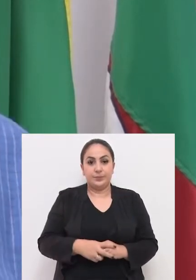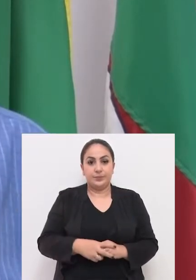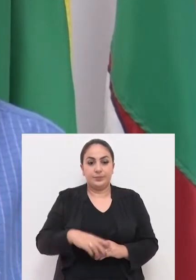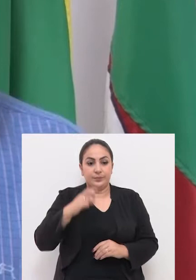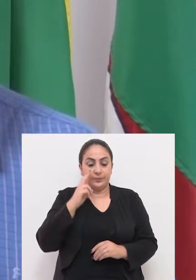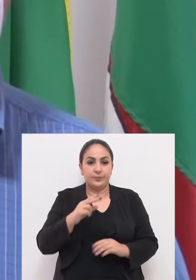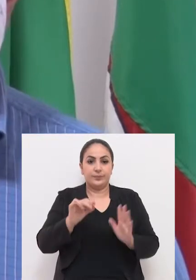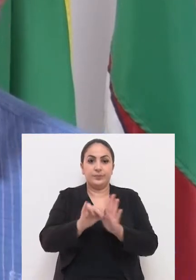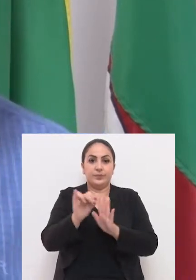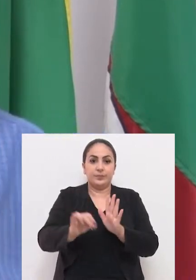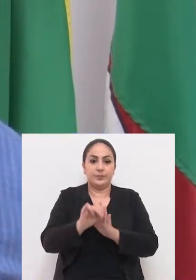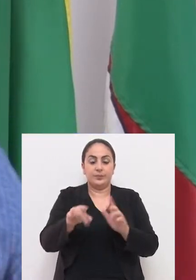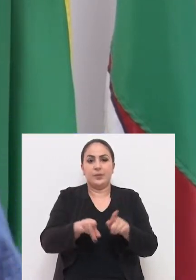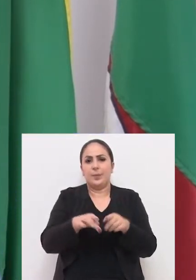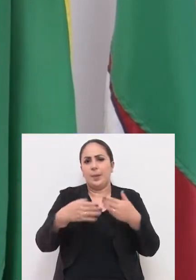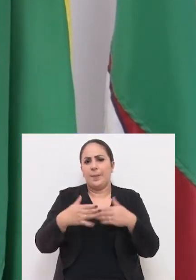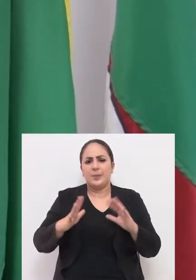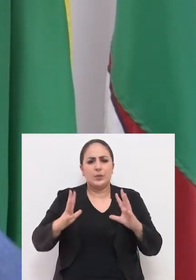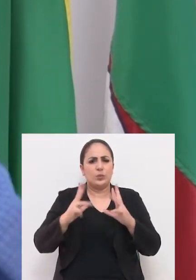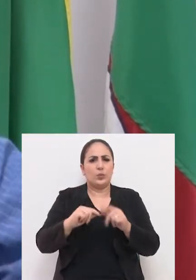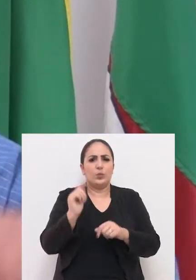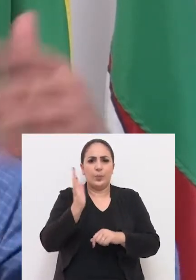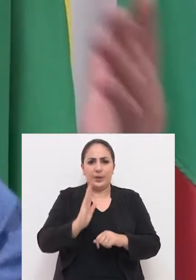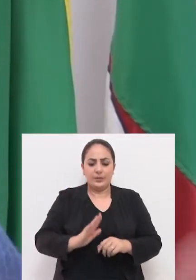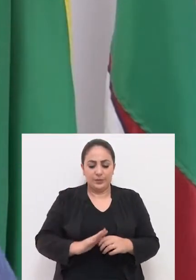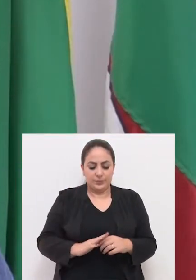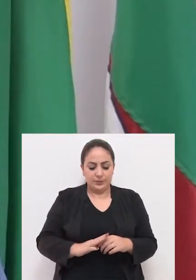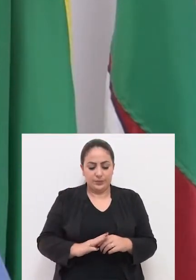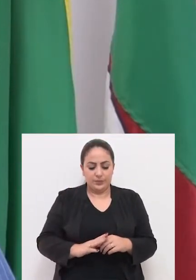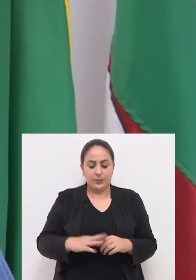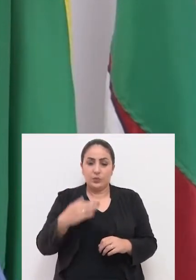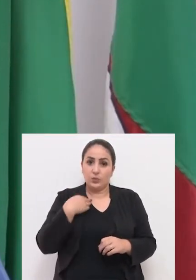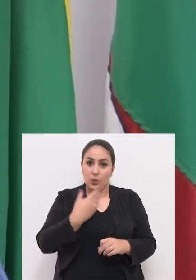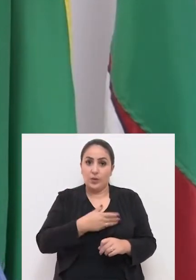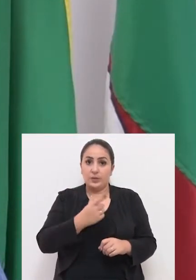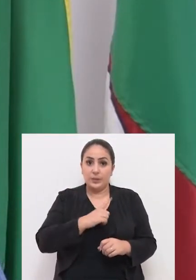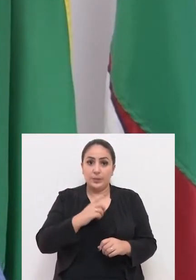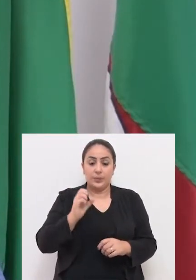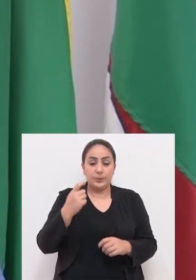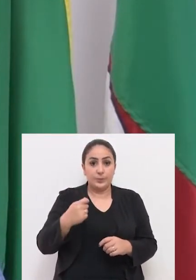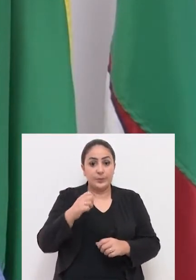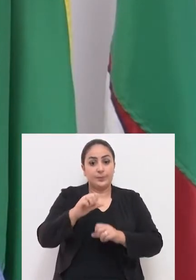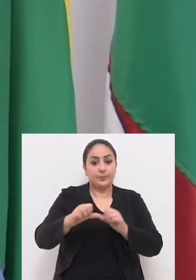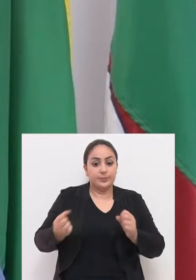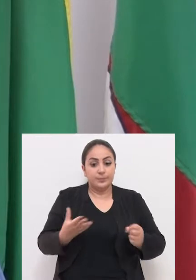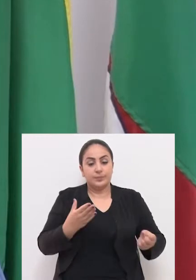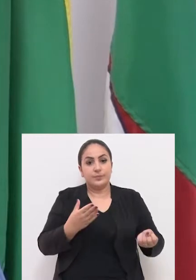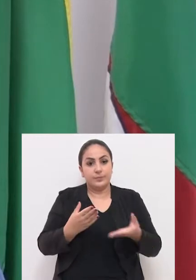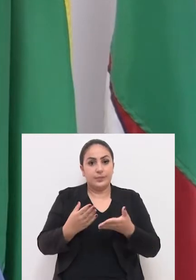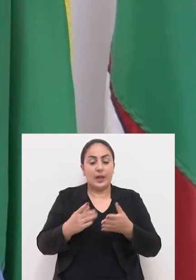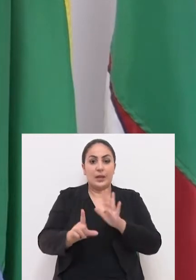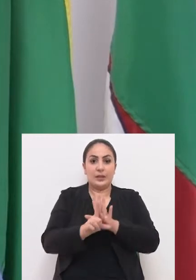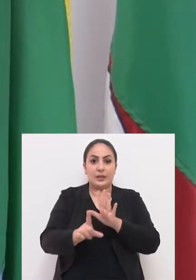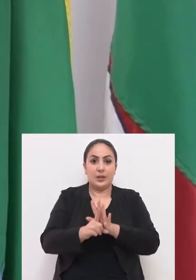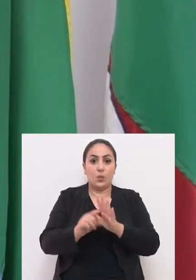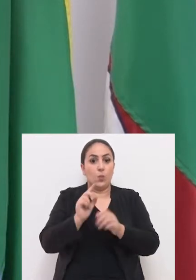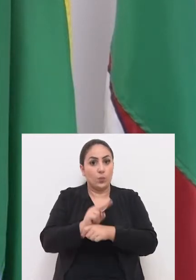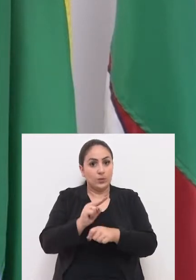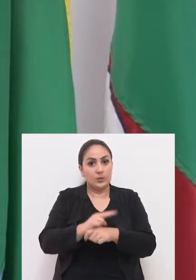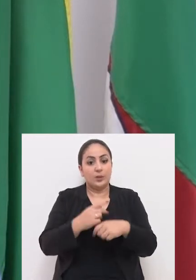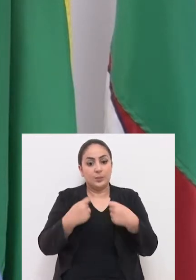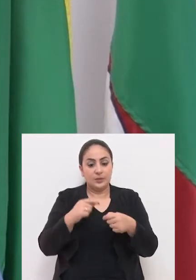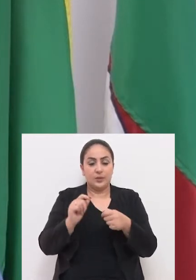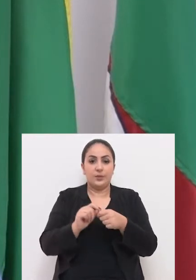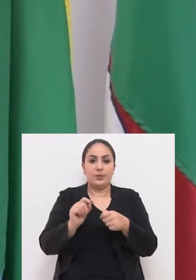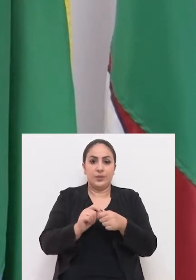federal, que prevê a licitação e que é aberta para todo o Brasil. Nós devemos atualizar esta lei.